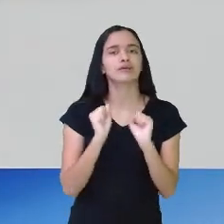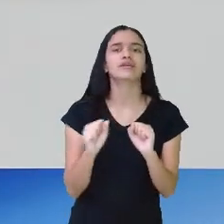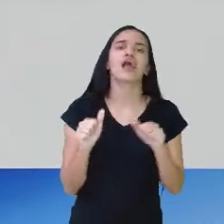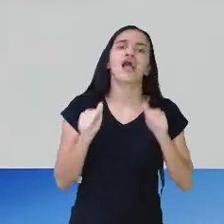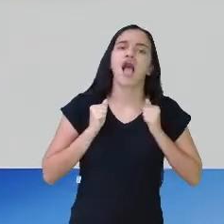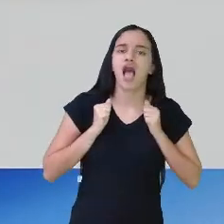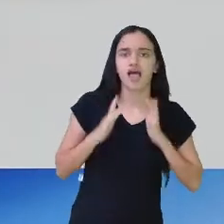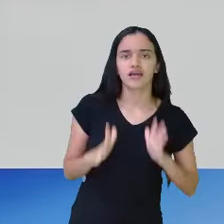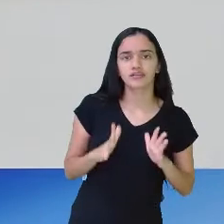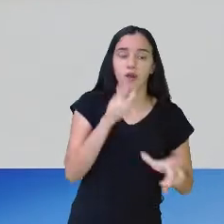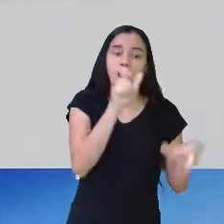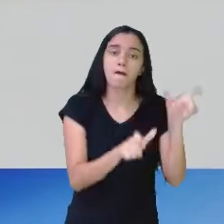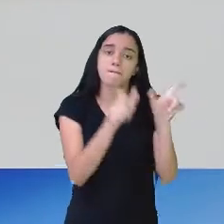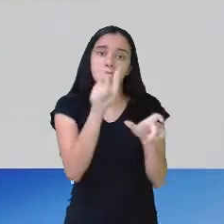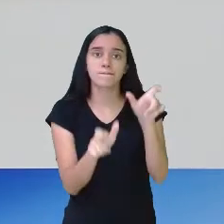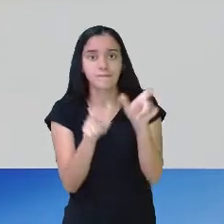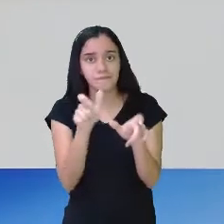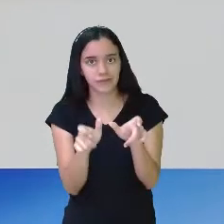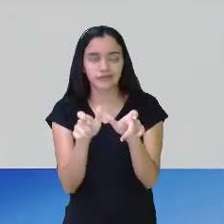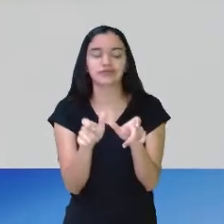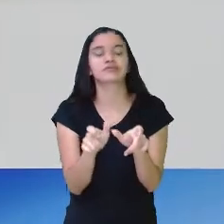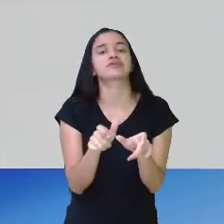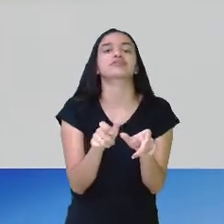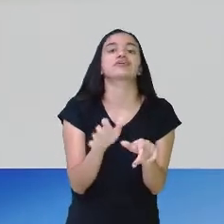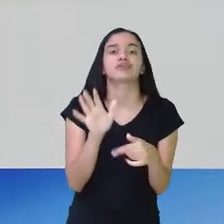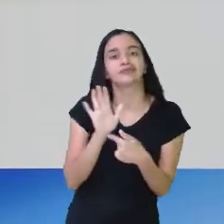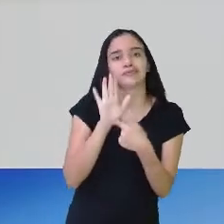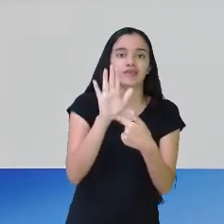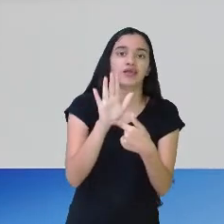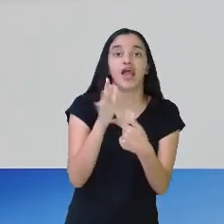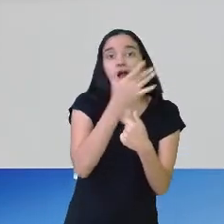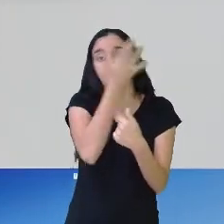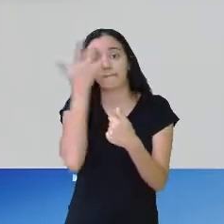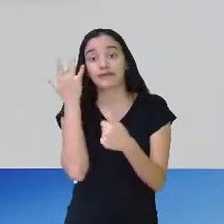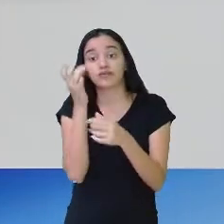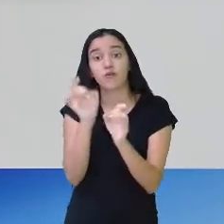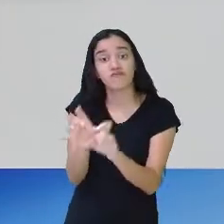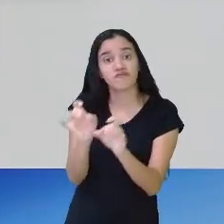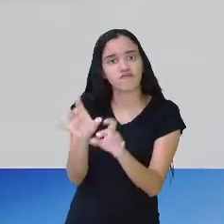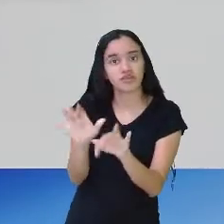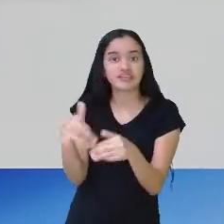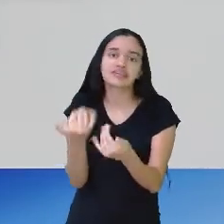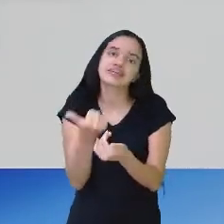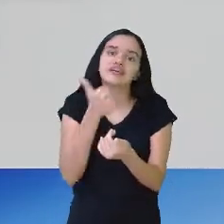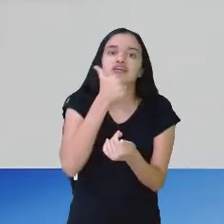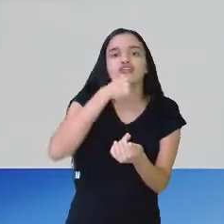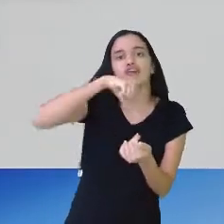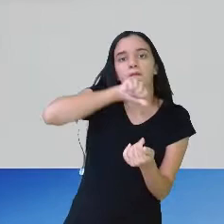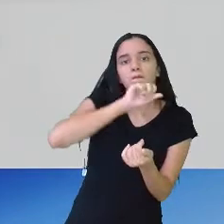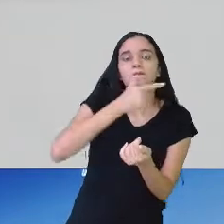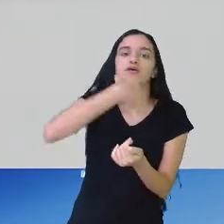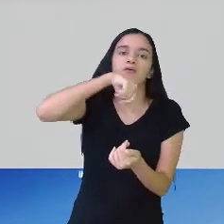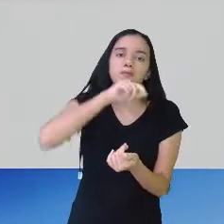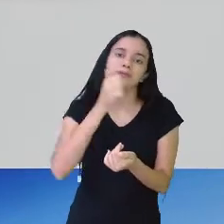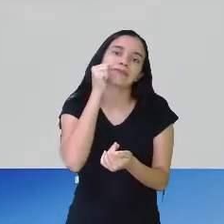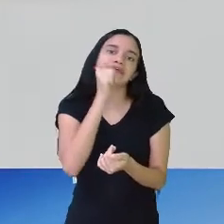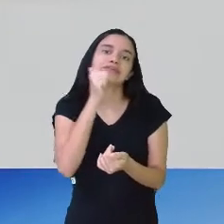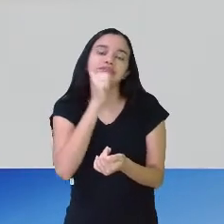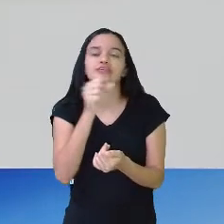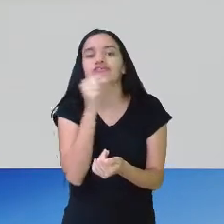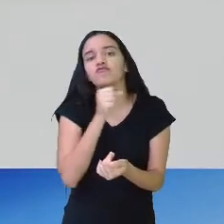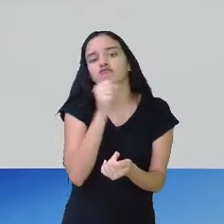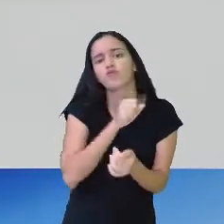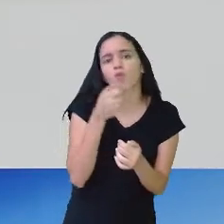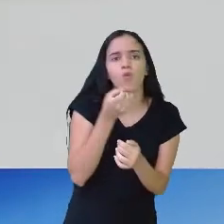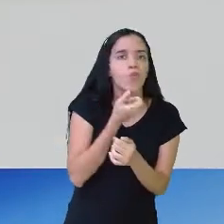ação, há personagens implícitos. A pessoa que vende, a gente não pode dizer se é a mãe, se é o pai, se é a avó, se é o tio, se é um parente, a